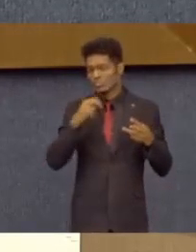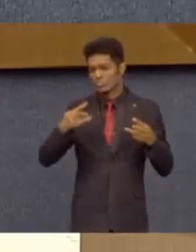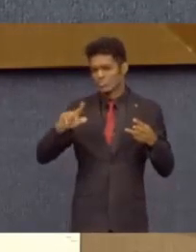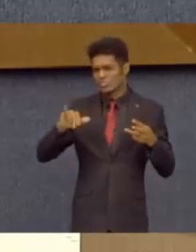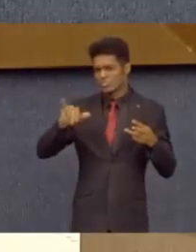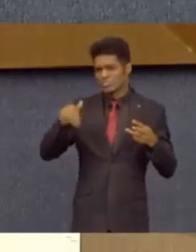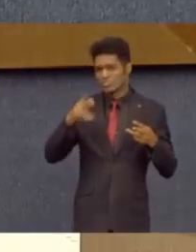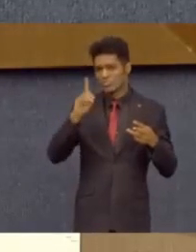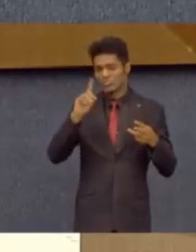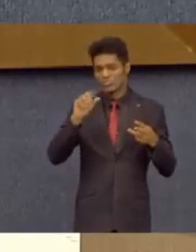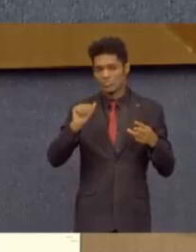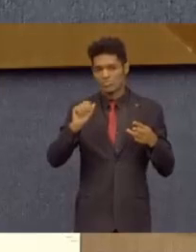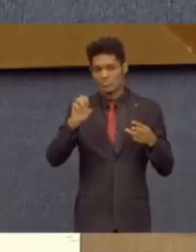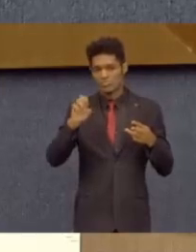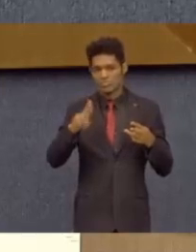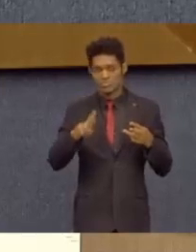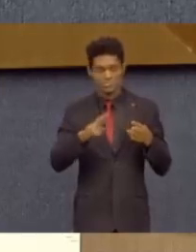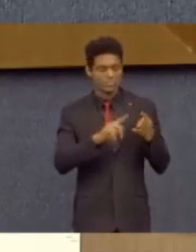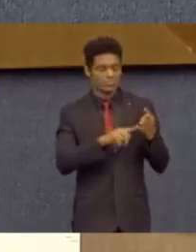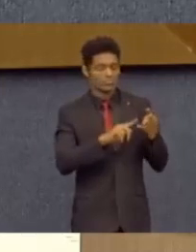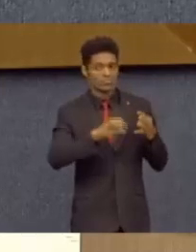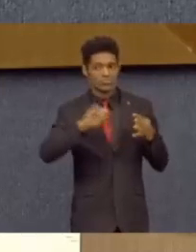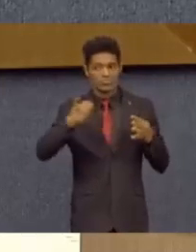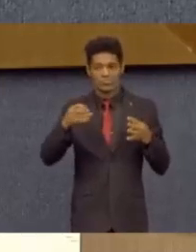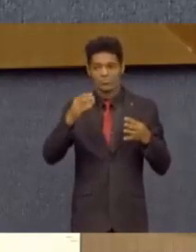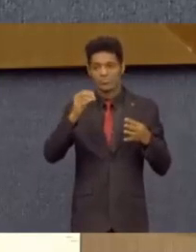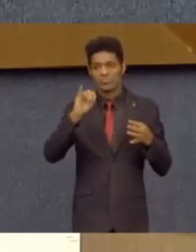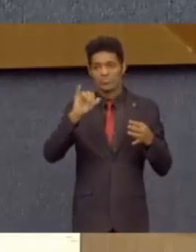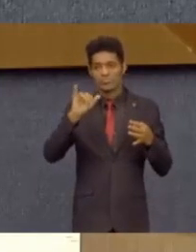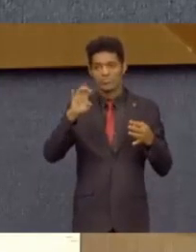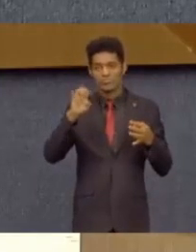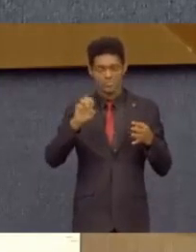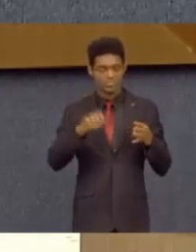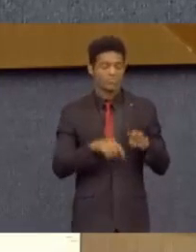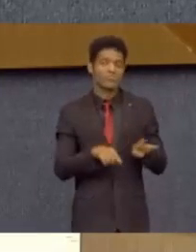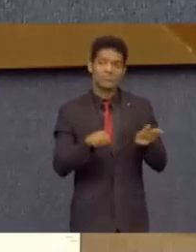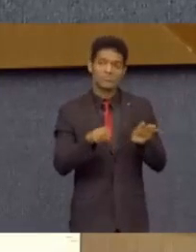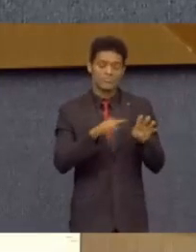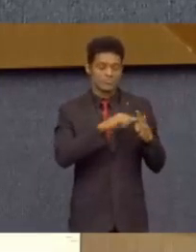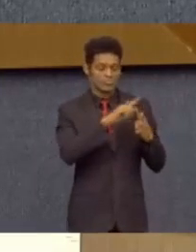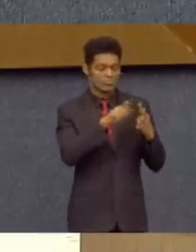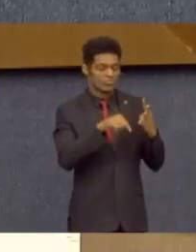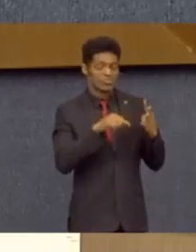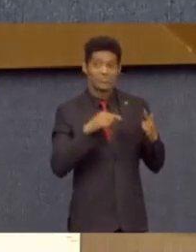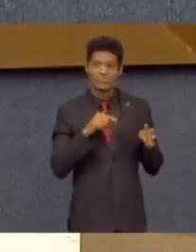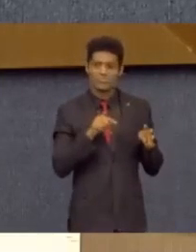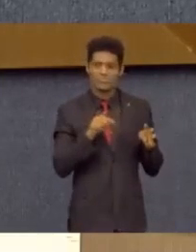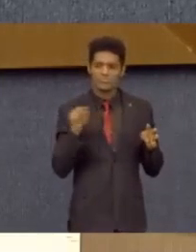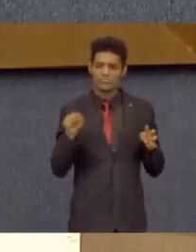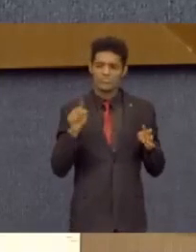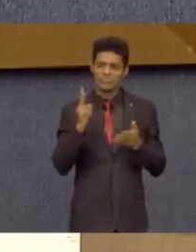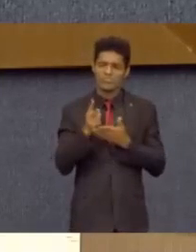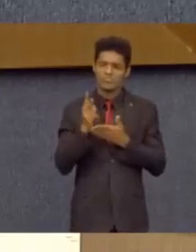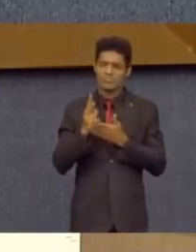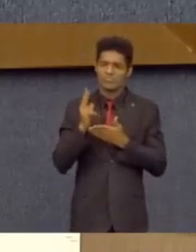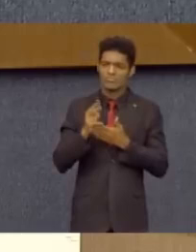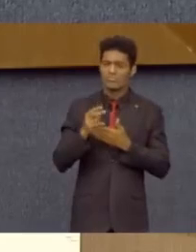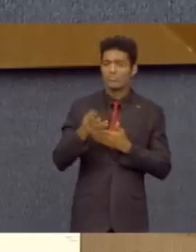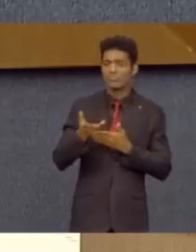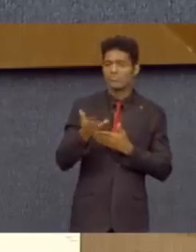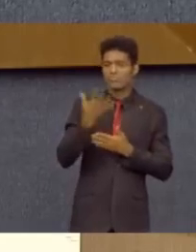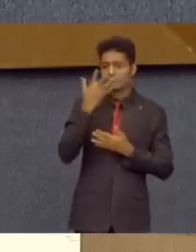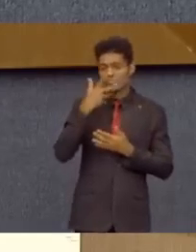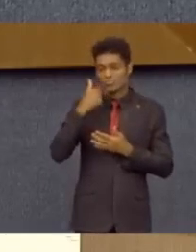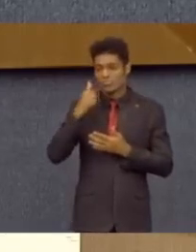da Conceição e Joyce Maria da Conceição, sempre foi uma criança muito inteligente